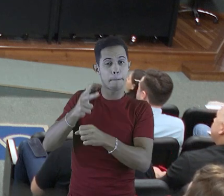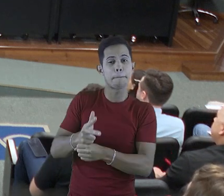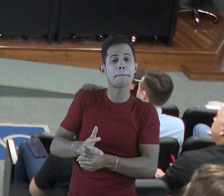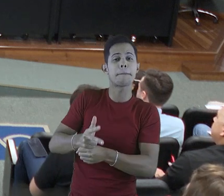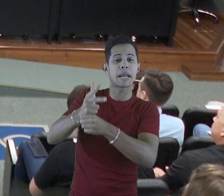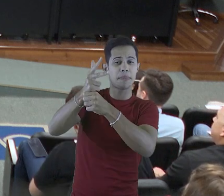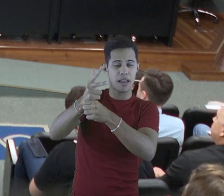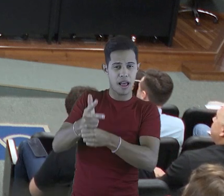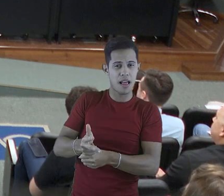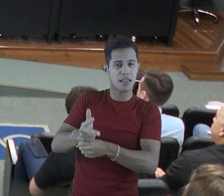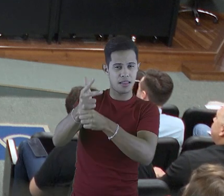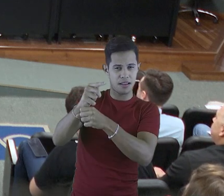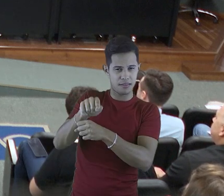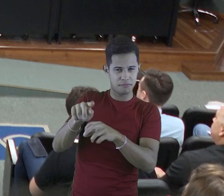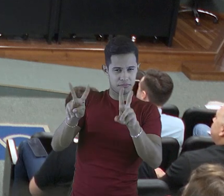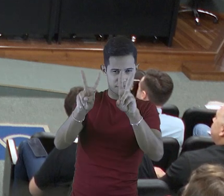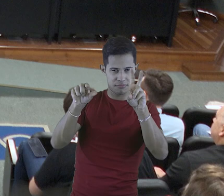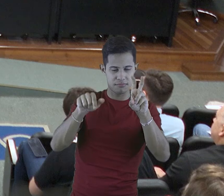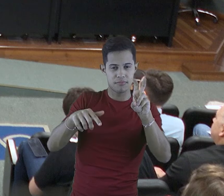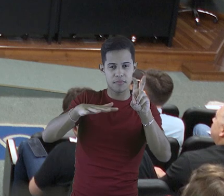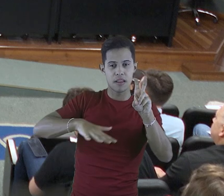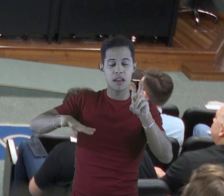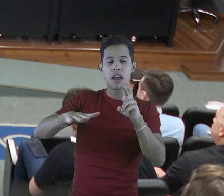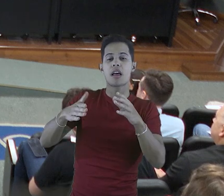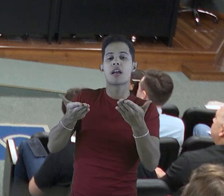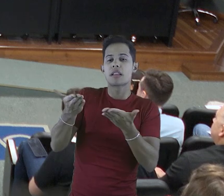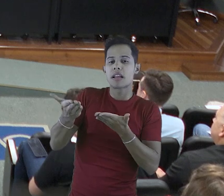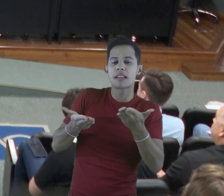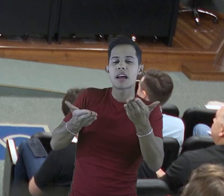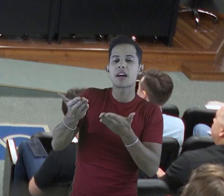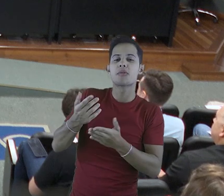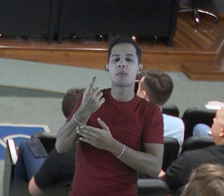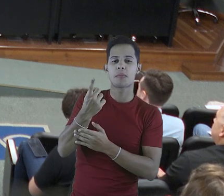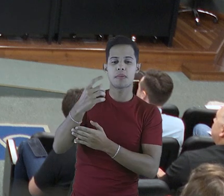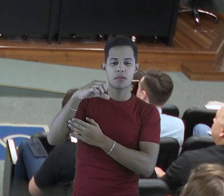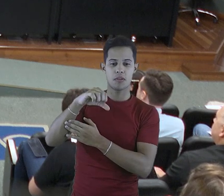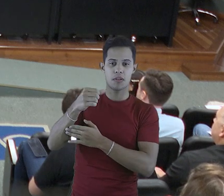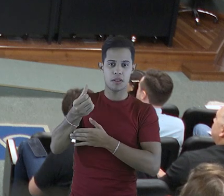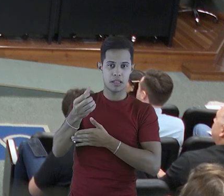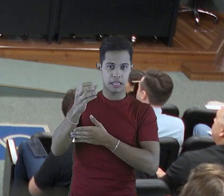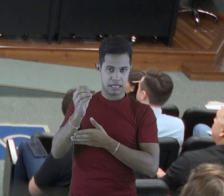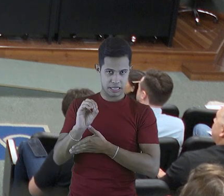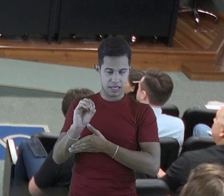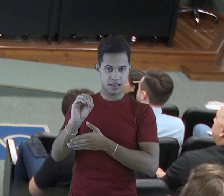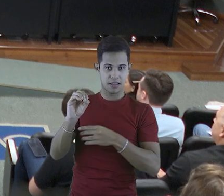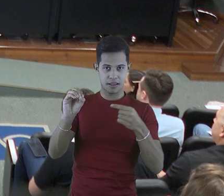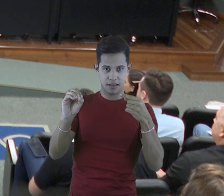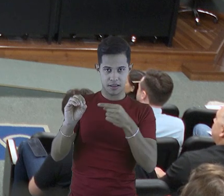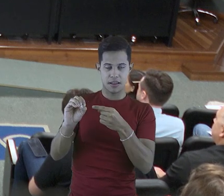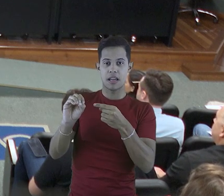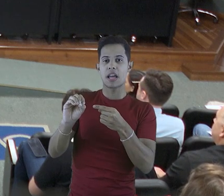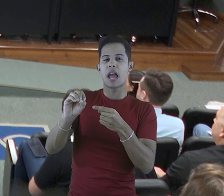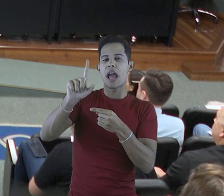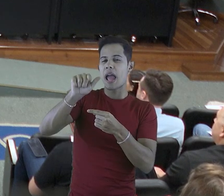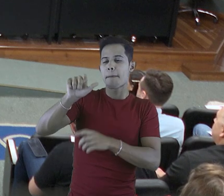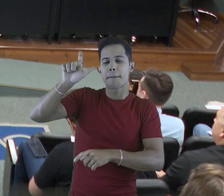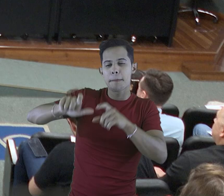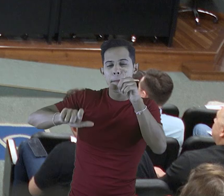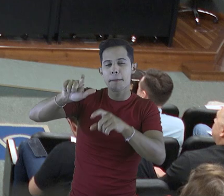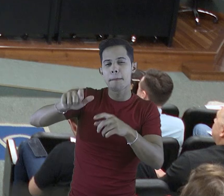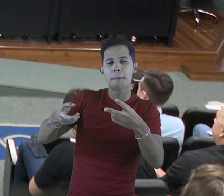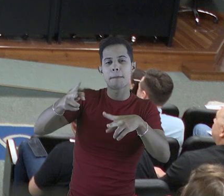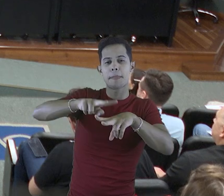premiada como hipótese já foi tratada em 1960 por John Nash na Teoria dos Jogos. Isso é dilema do prisioneiro.